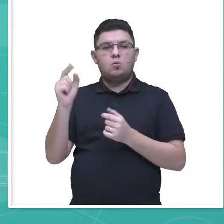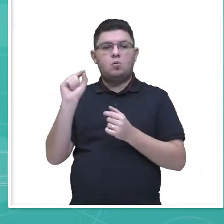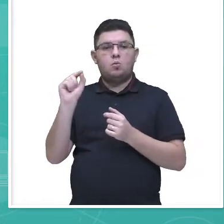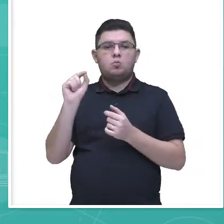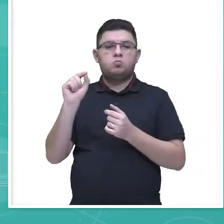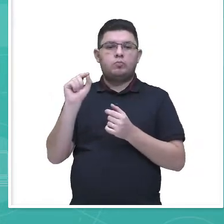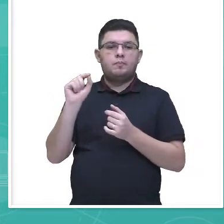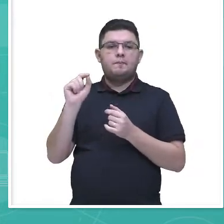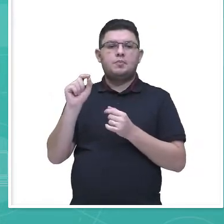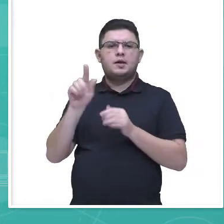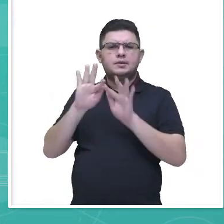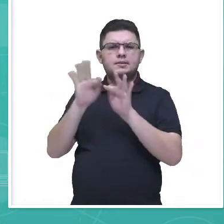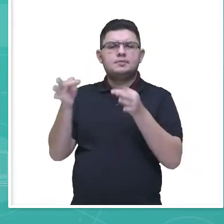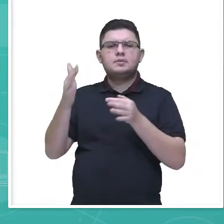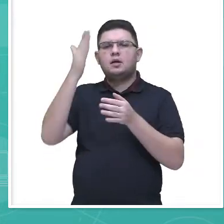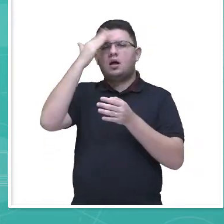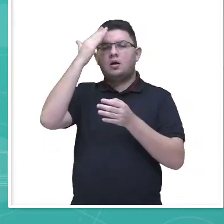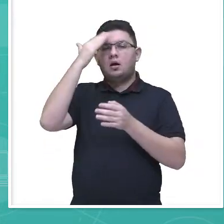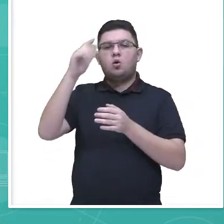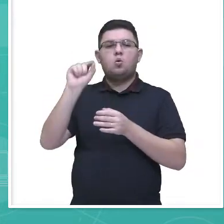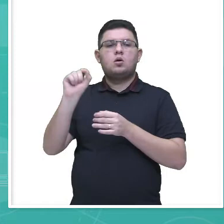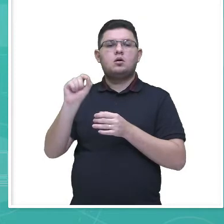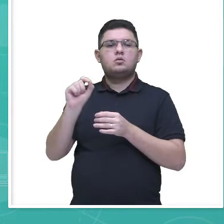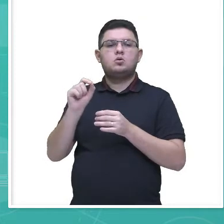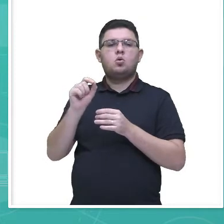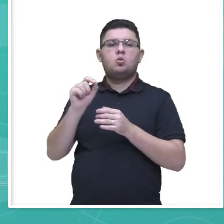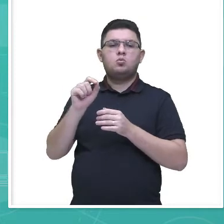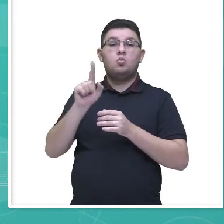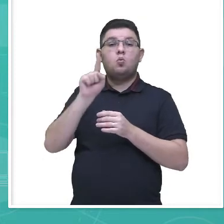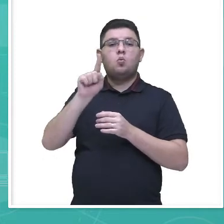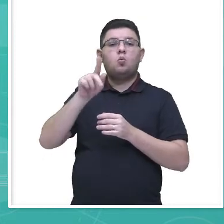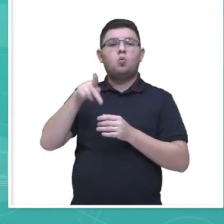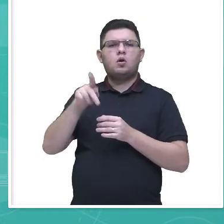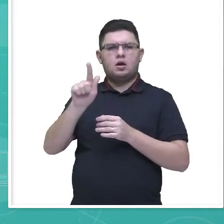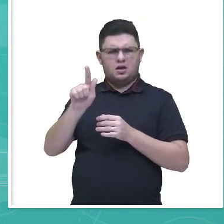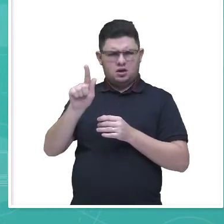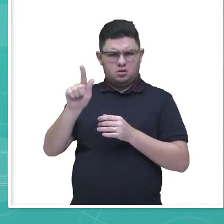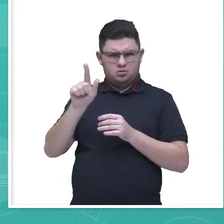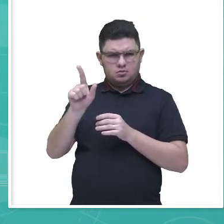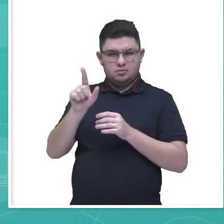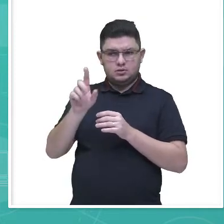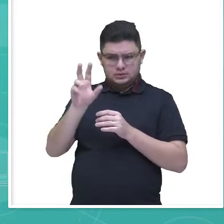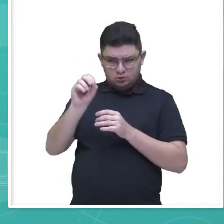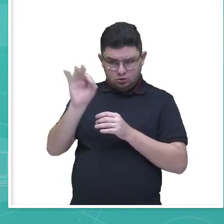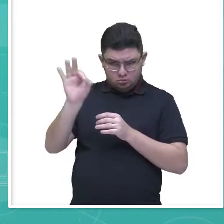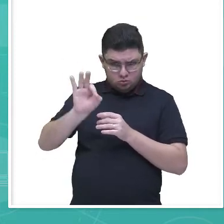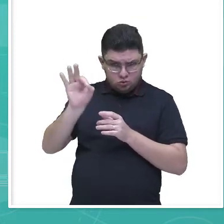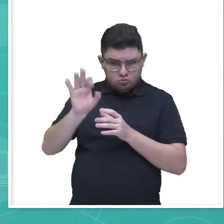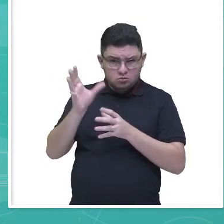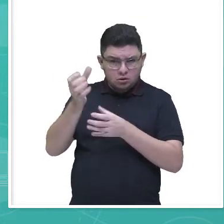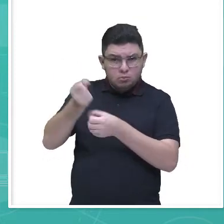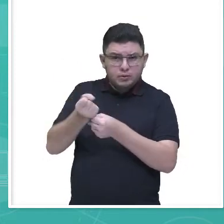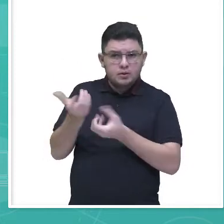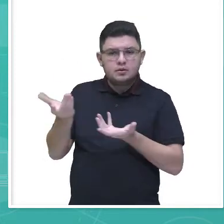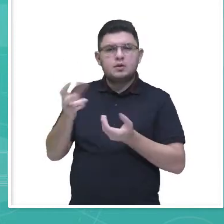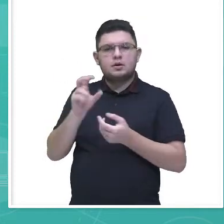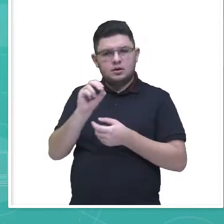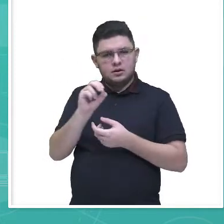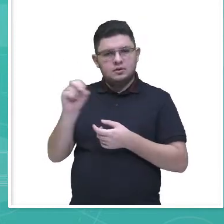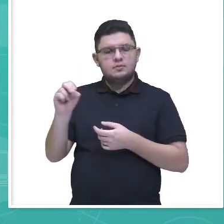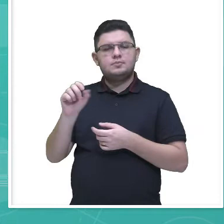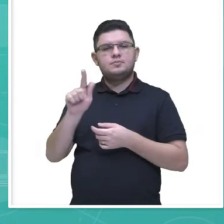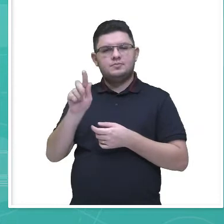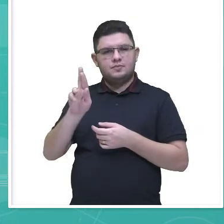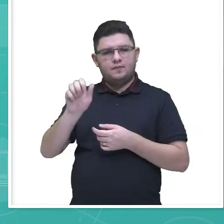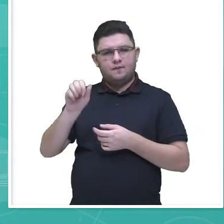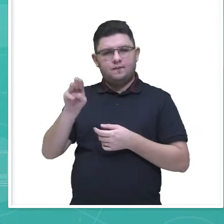né? A gente queria saber só a metade de 1 quilo, 500 gramas. Mas você também poderia aplicar aquela forma da